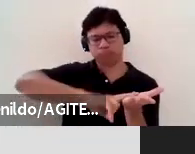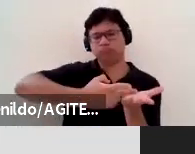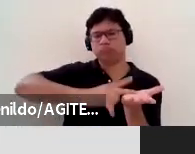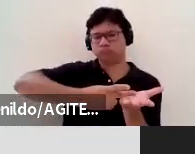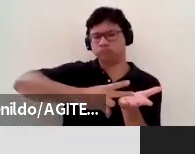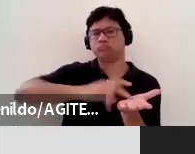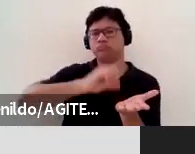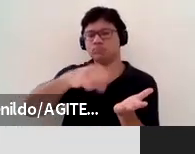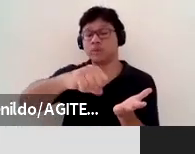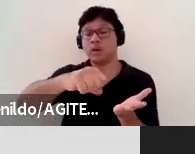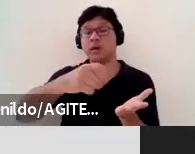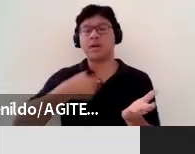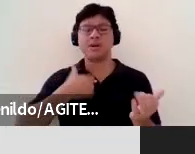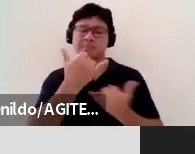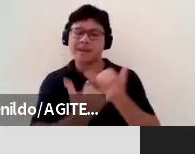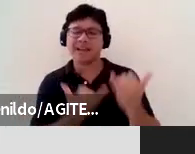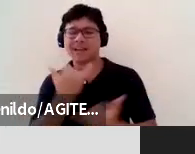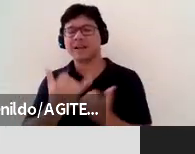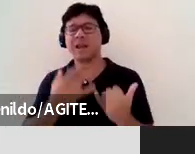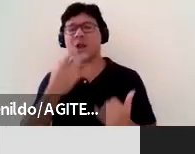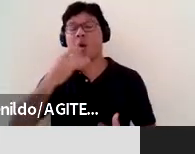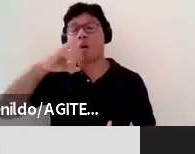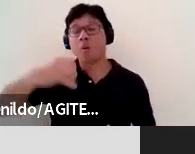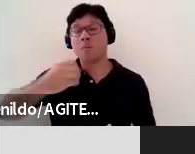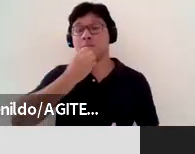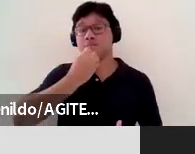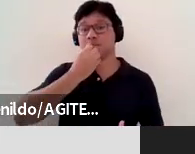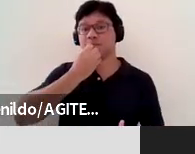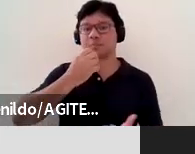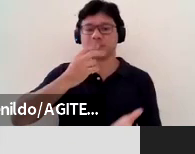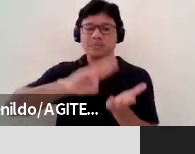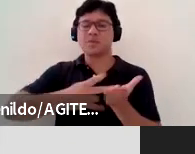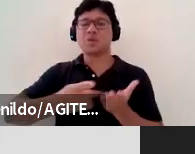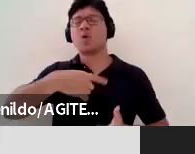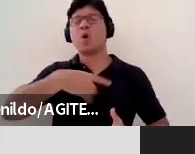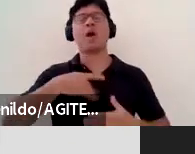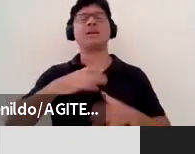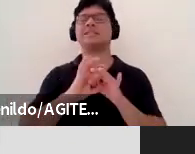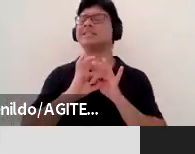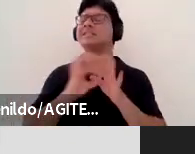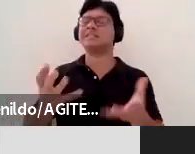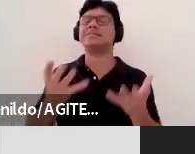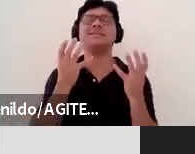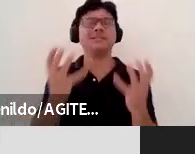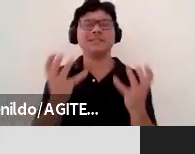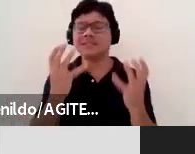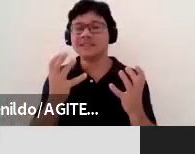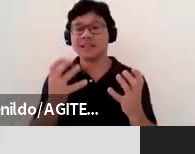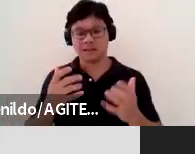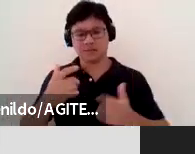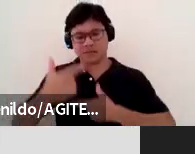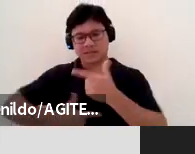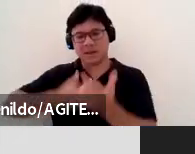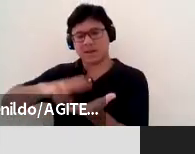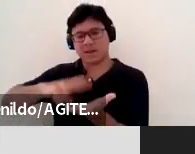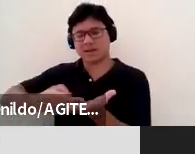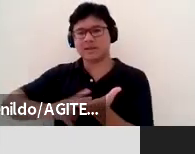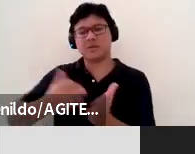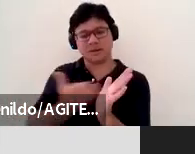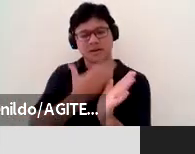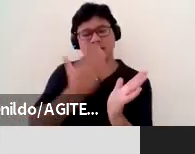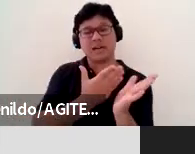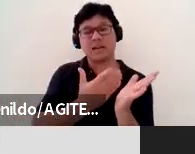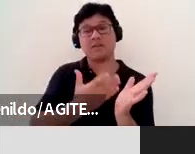gente também brincava que era a chance da gente traduzir o que a gente queria, né? Porque quem trabalha com tradução de livro sabe que nem